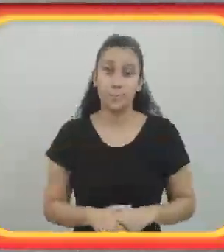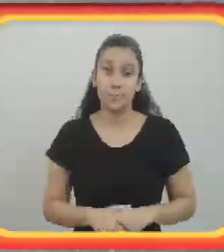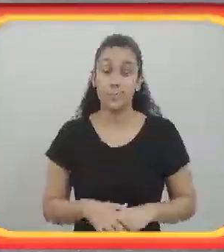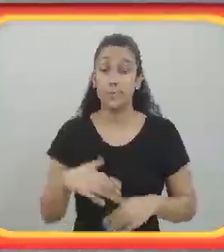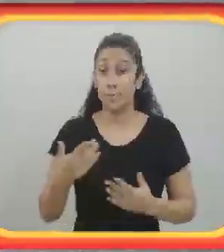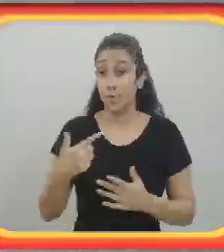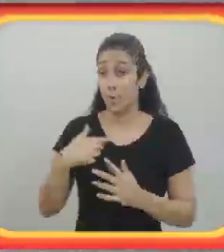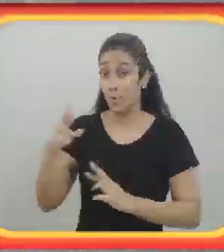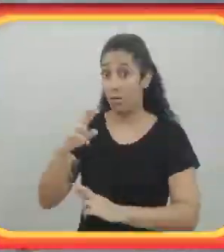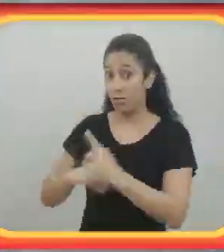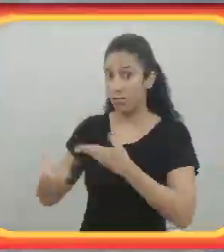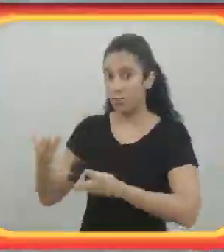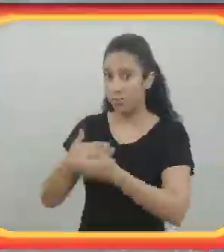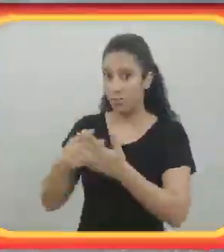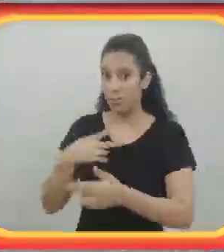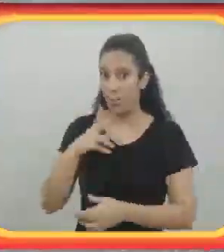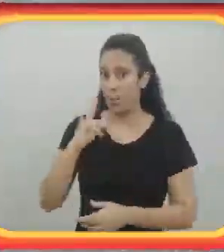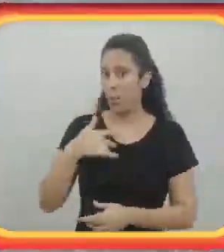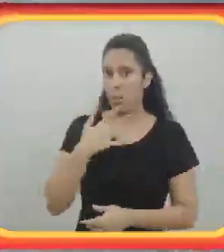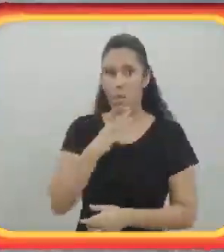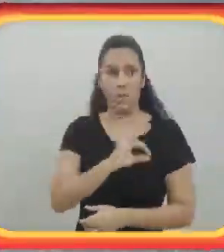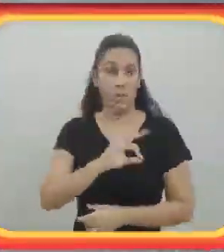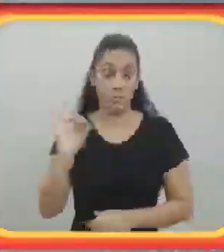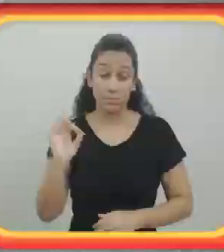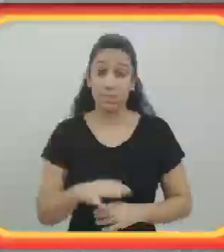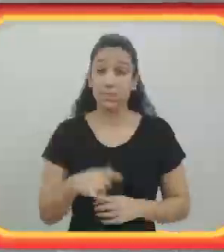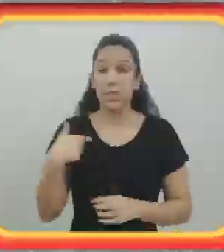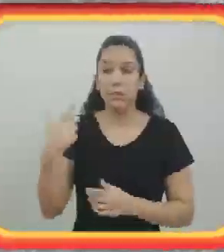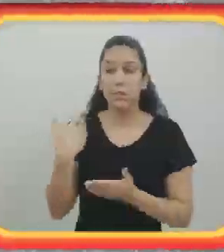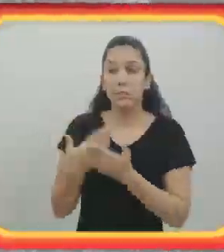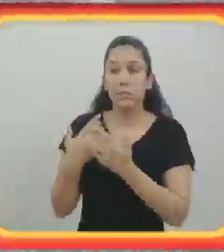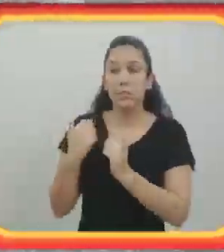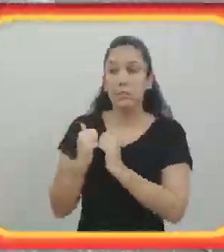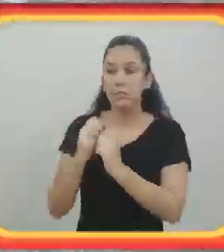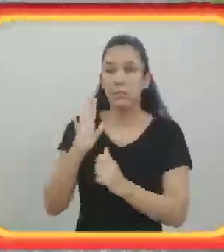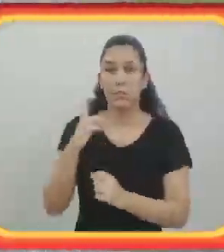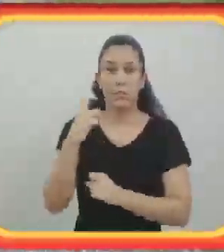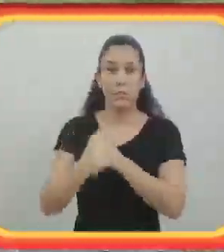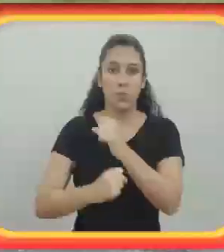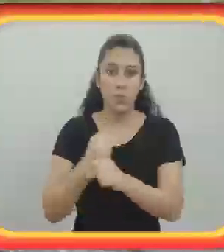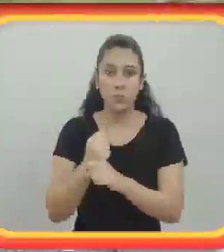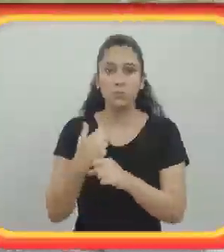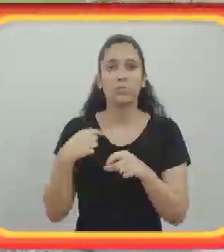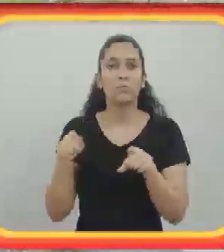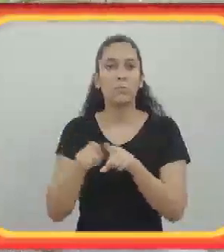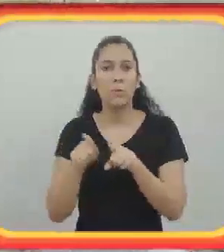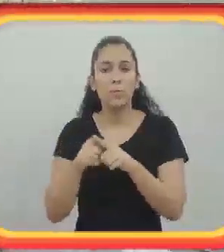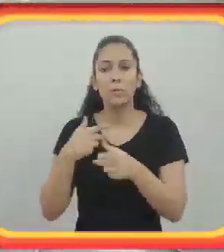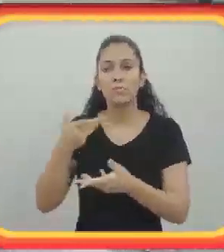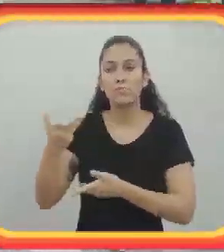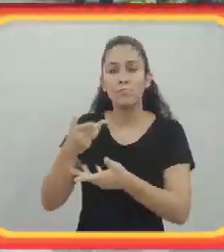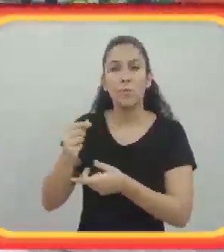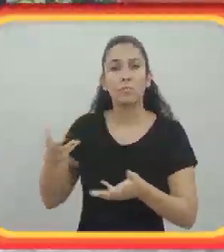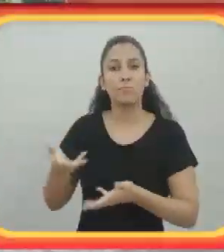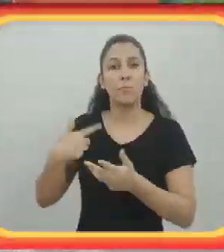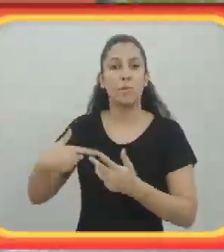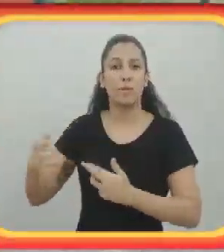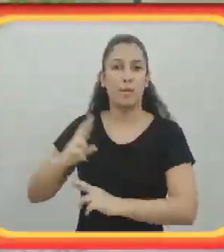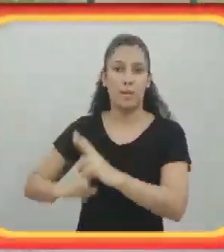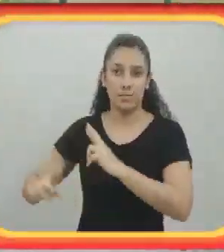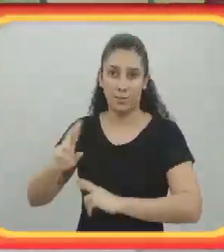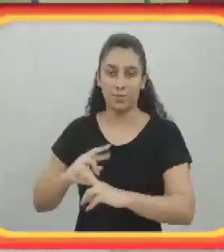A gente né, estudou junto por 5 anos, né? Serviu também para estreitar essa